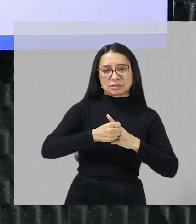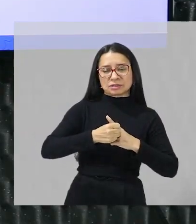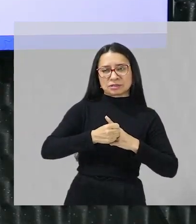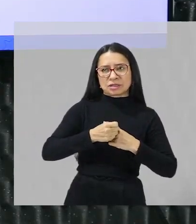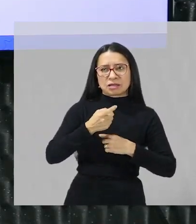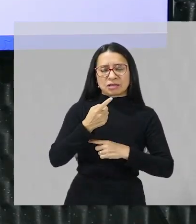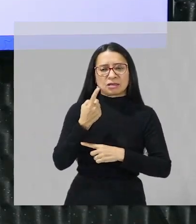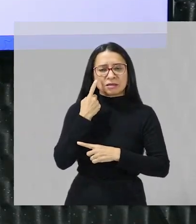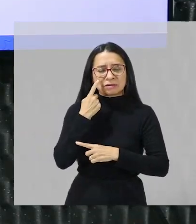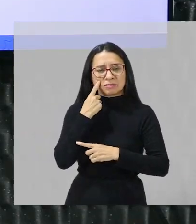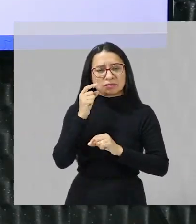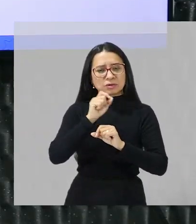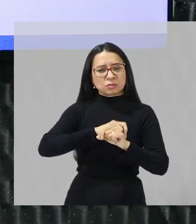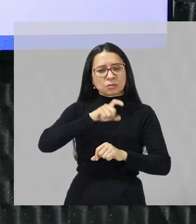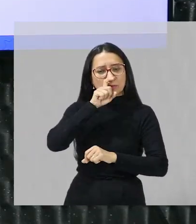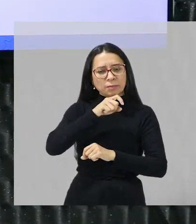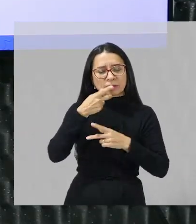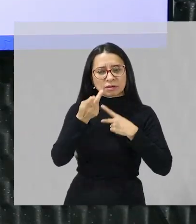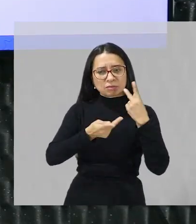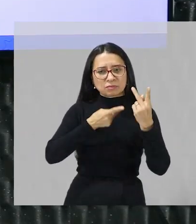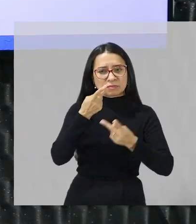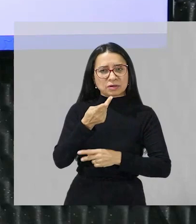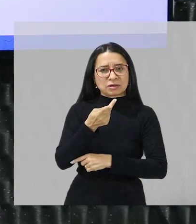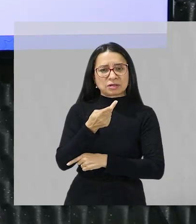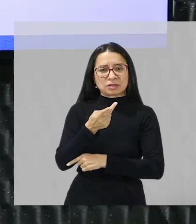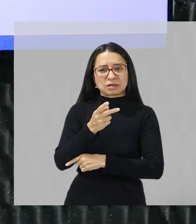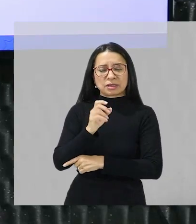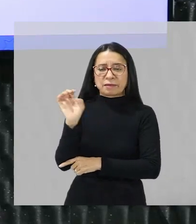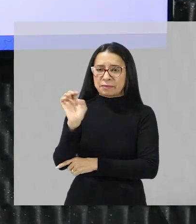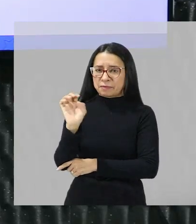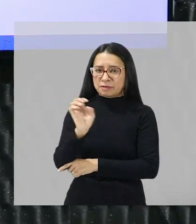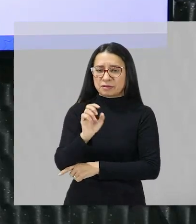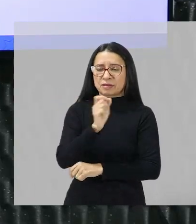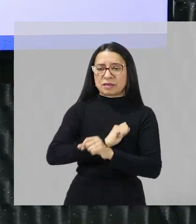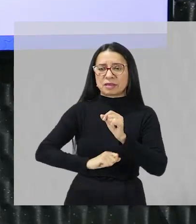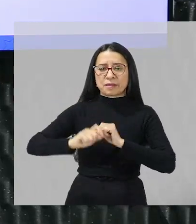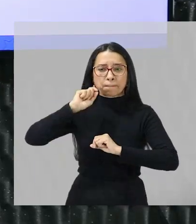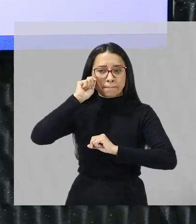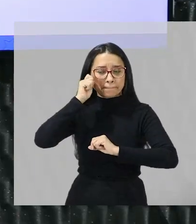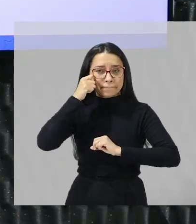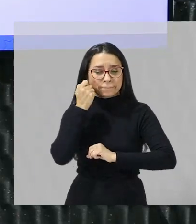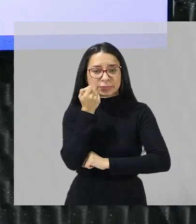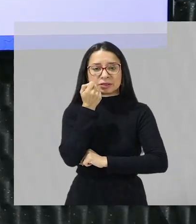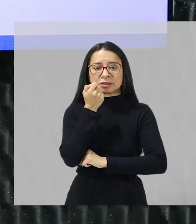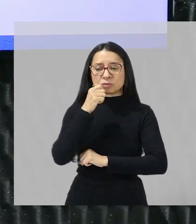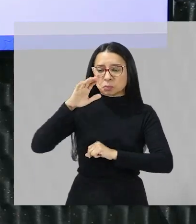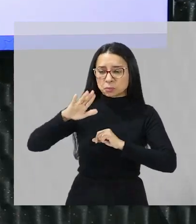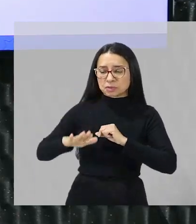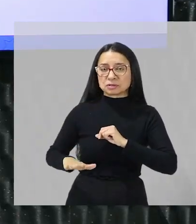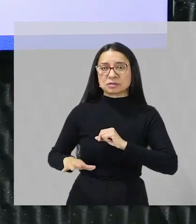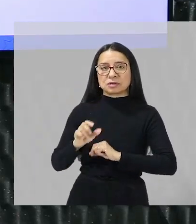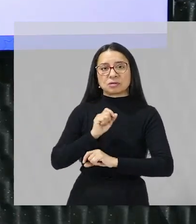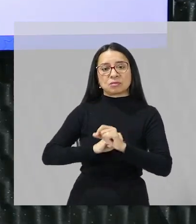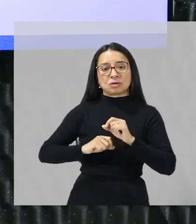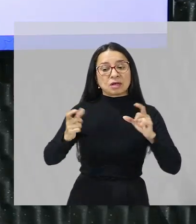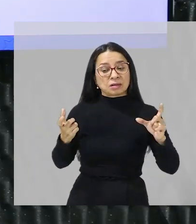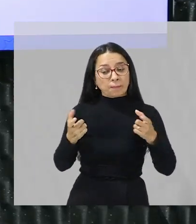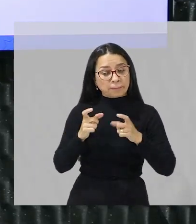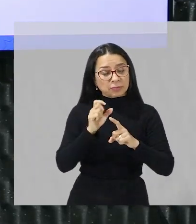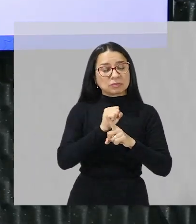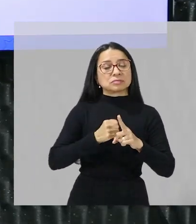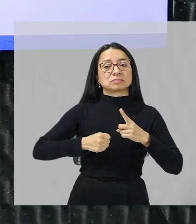feia, preto, anão. Então, nesse caso da charge, não faz sentido a gente dizer que são maiorias, mas são minorias